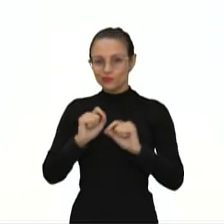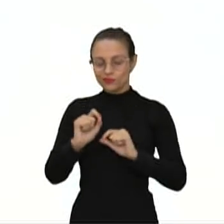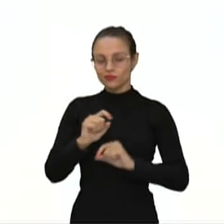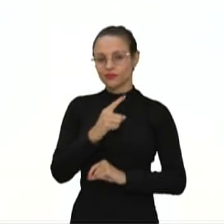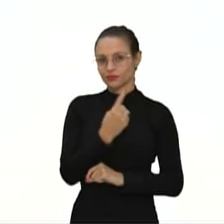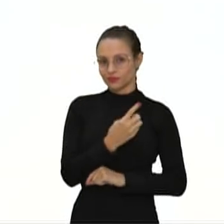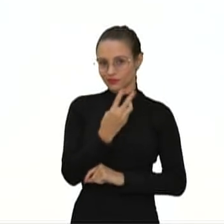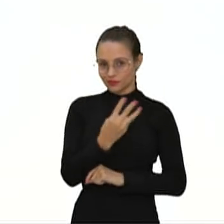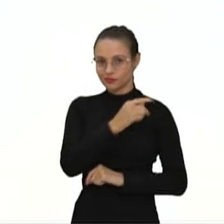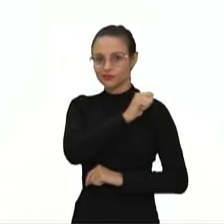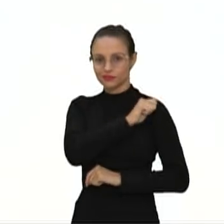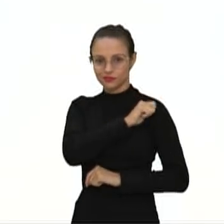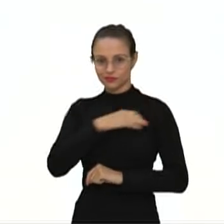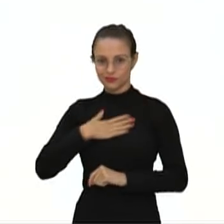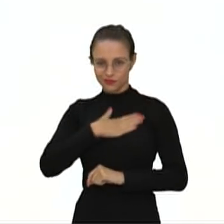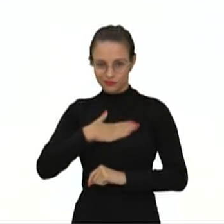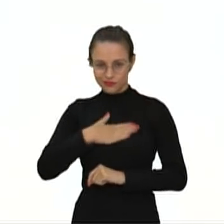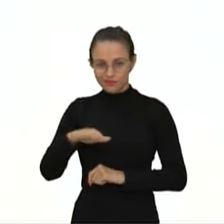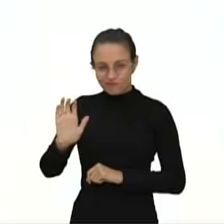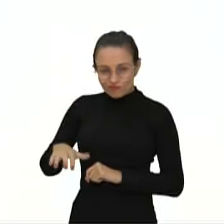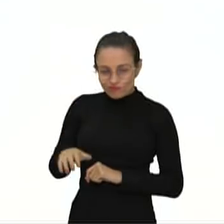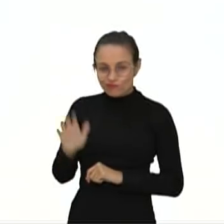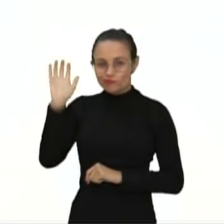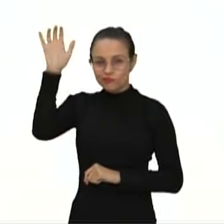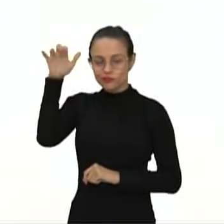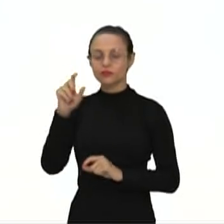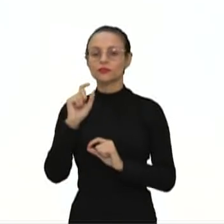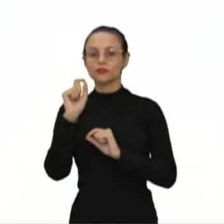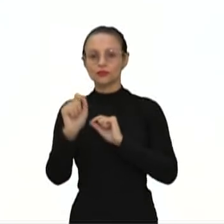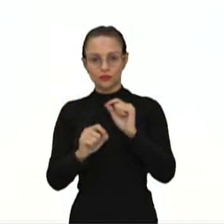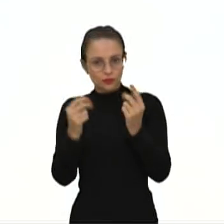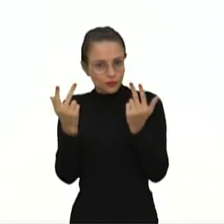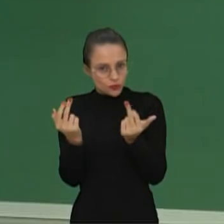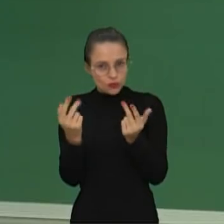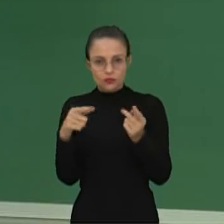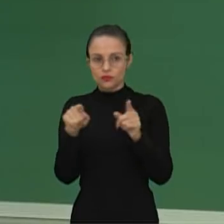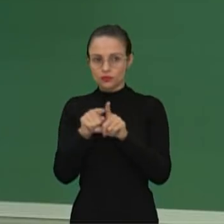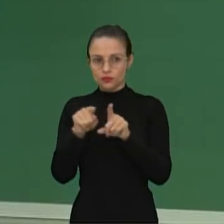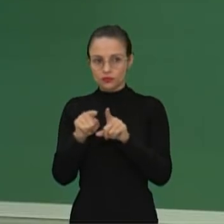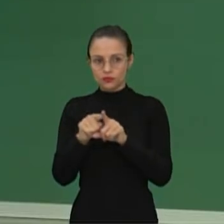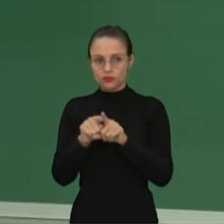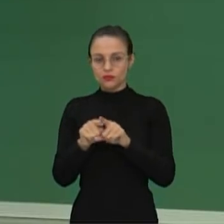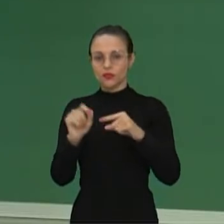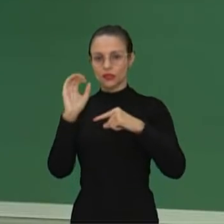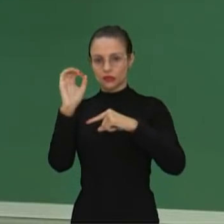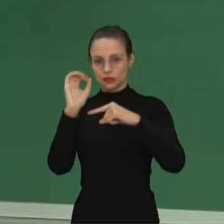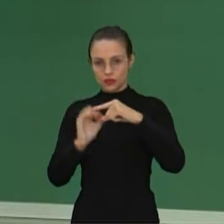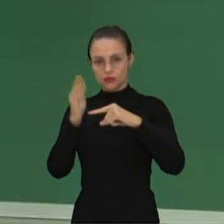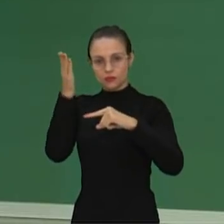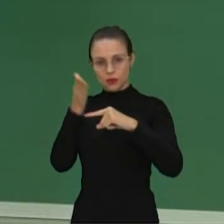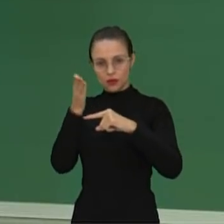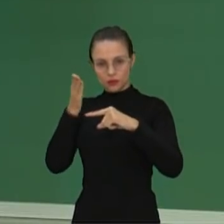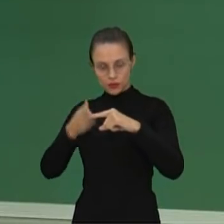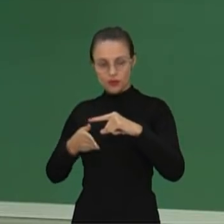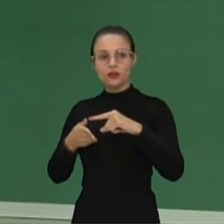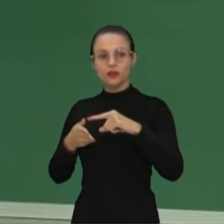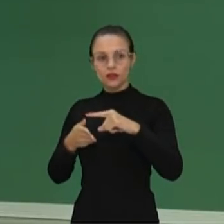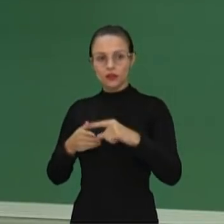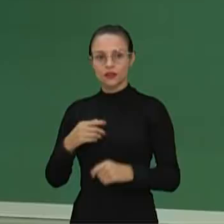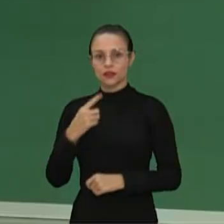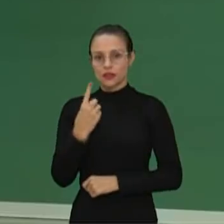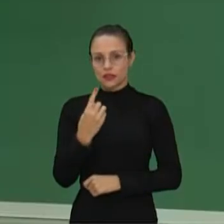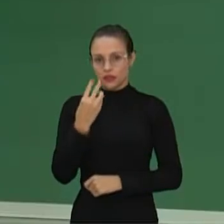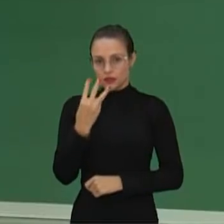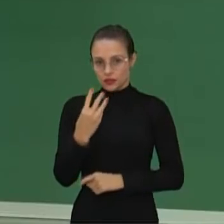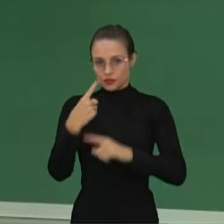que gostam de jogar basquete. Então, a mesma coisa. 0 simplifica com o zero.